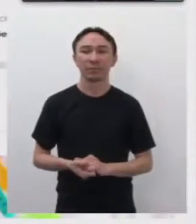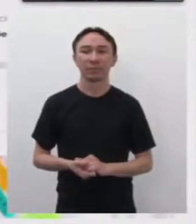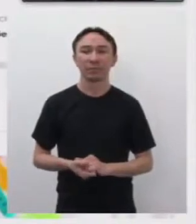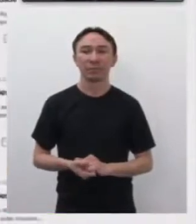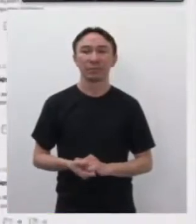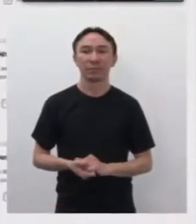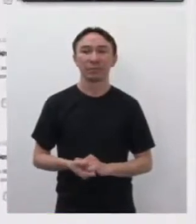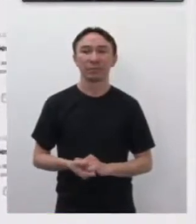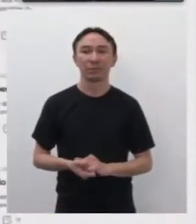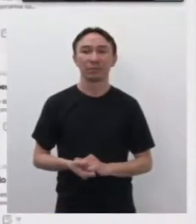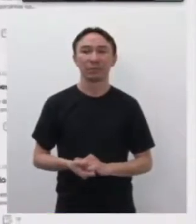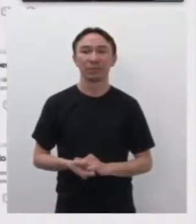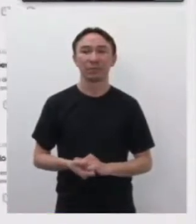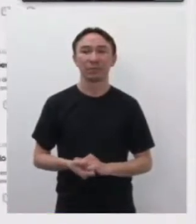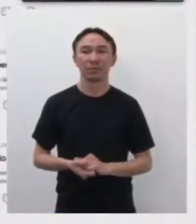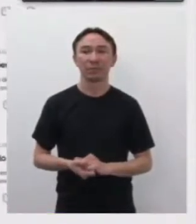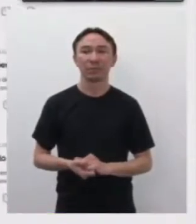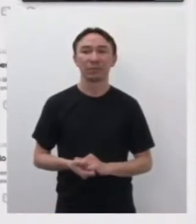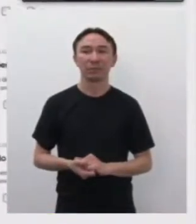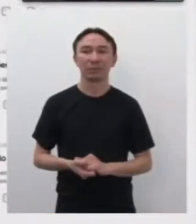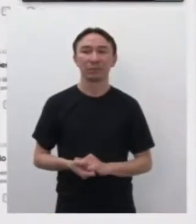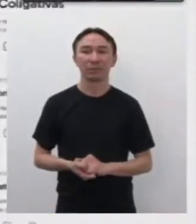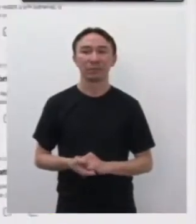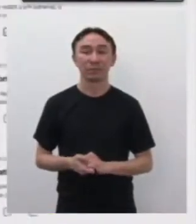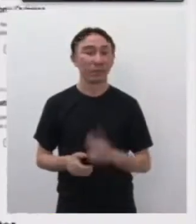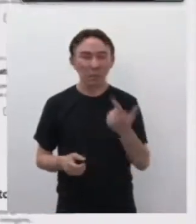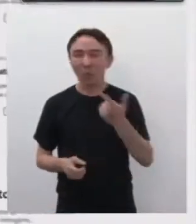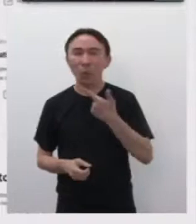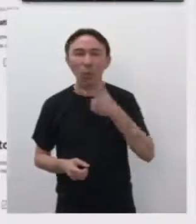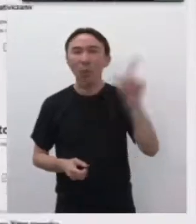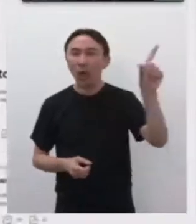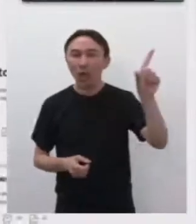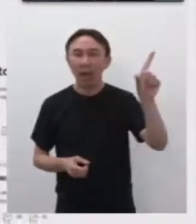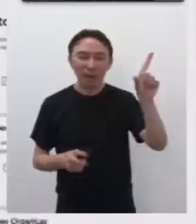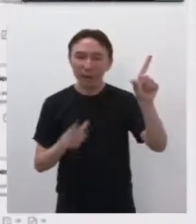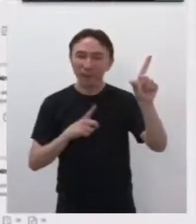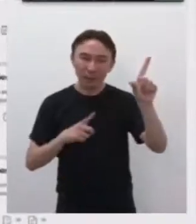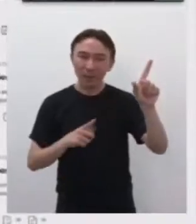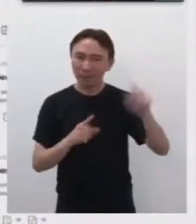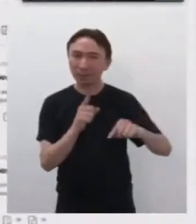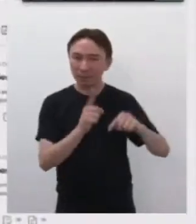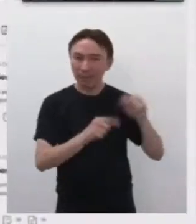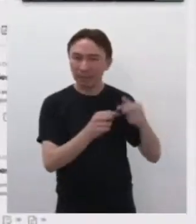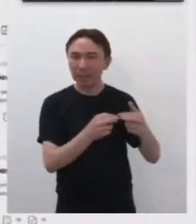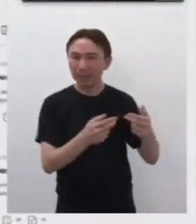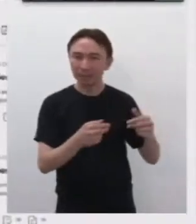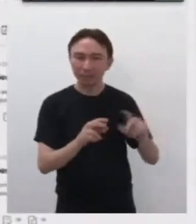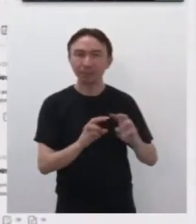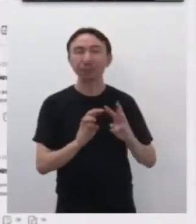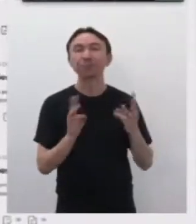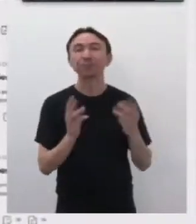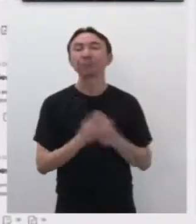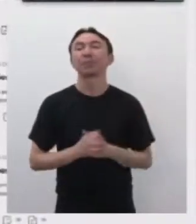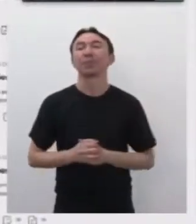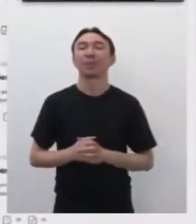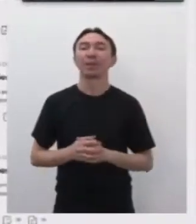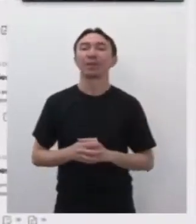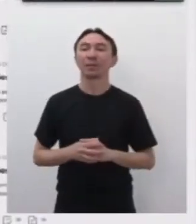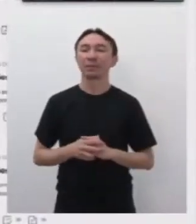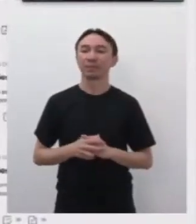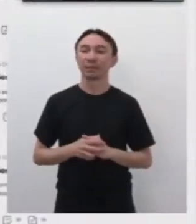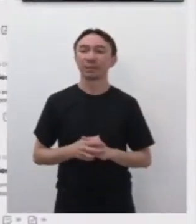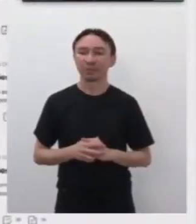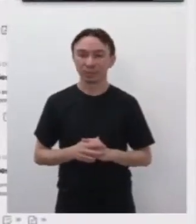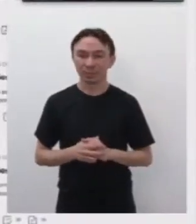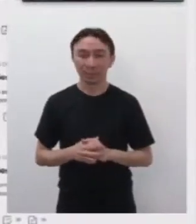Vou voltar para cá. Olhando aqui uma outra matéria, vamos em